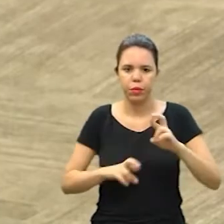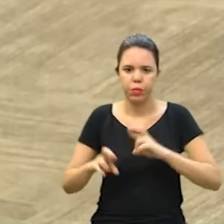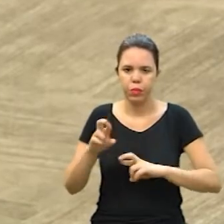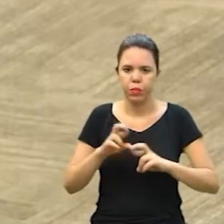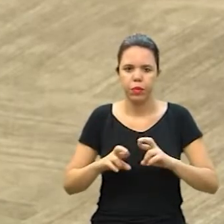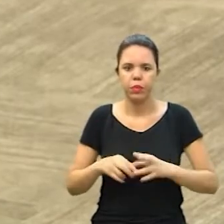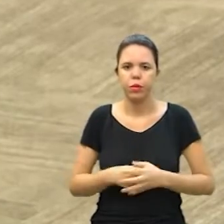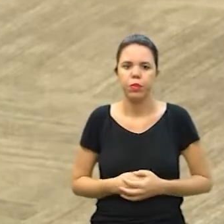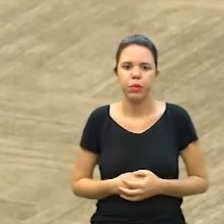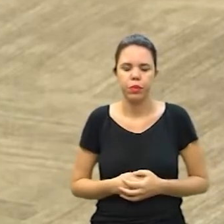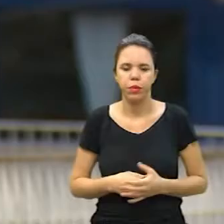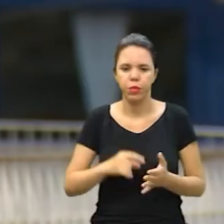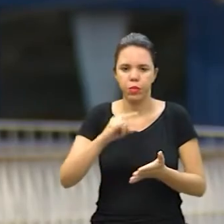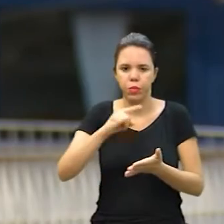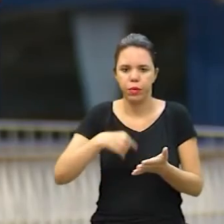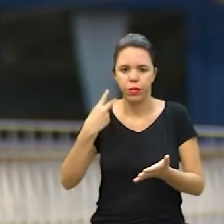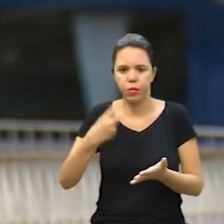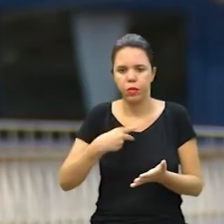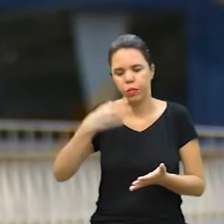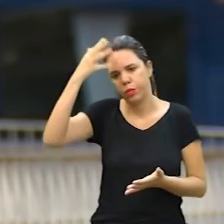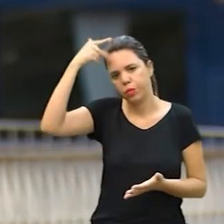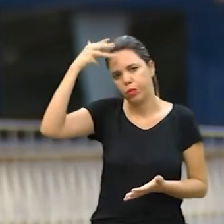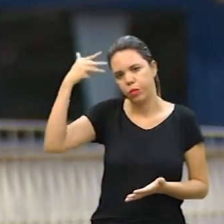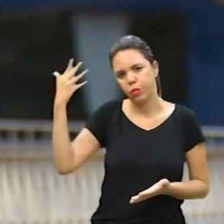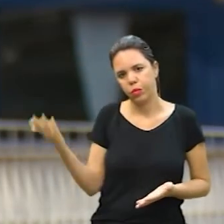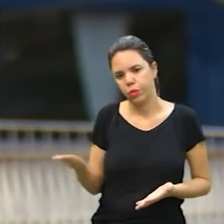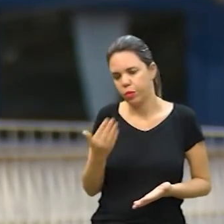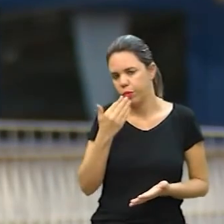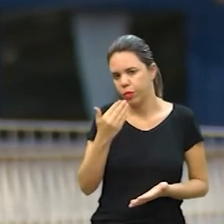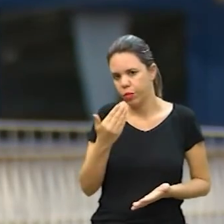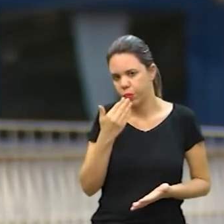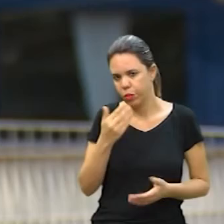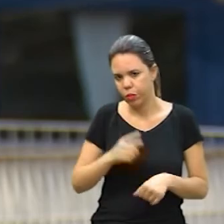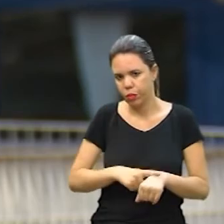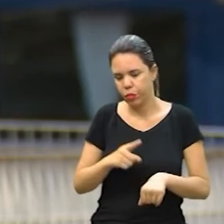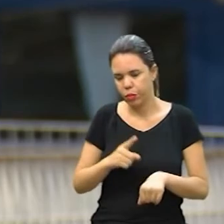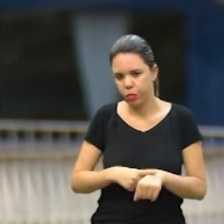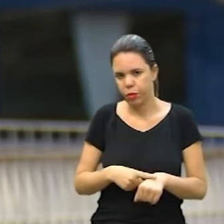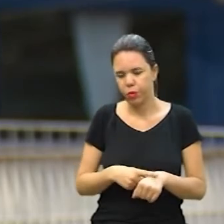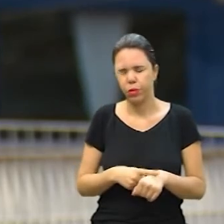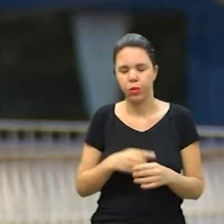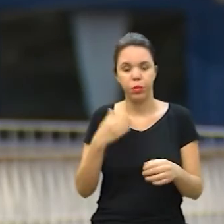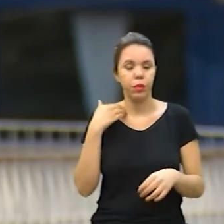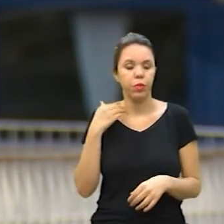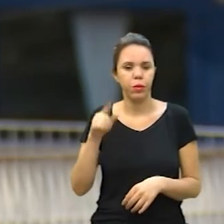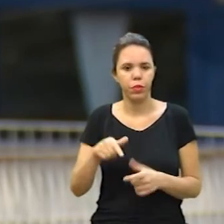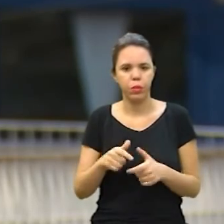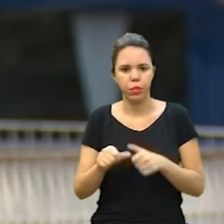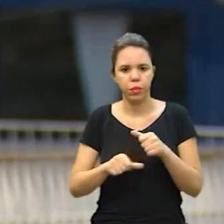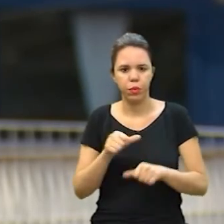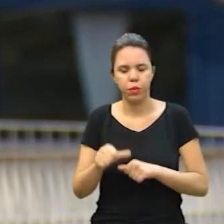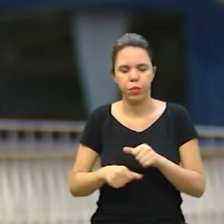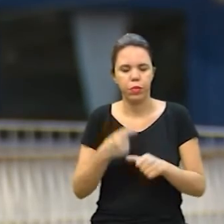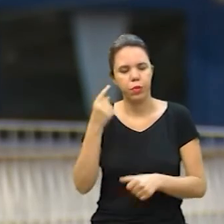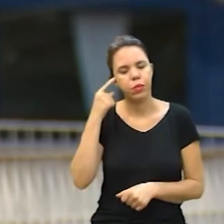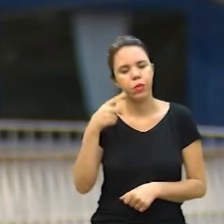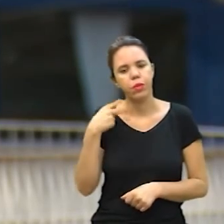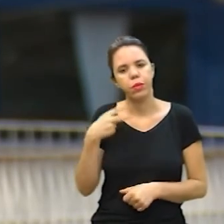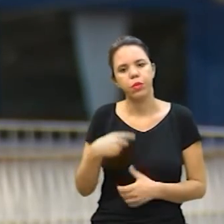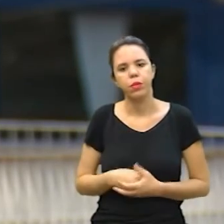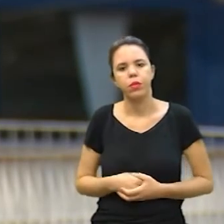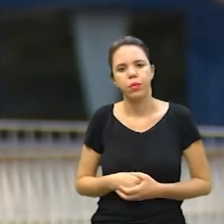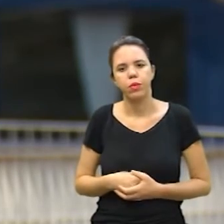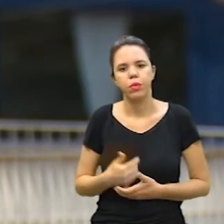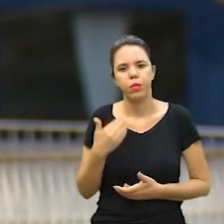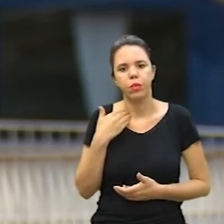vai ser analisada com mais critério. No documento, o vereador Rodrigo da Farmadic pede para que o horário de funcionamento dos bancos seja alterado. A